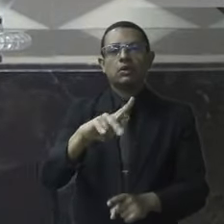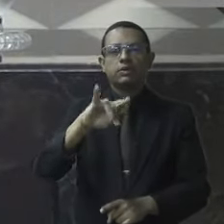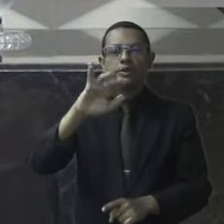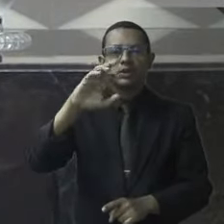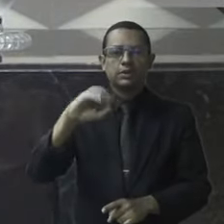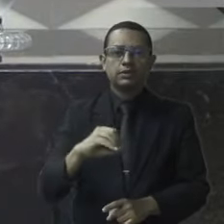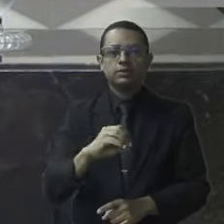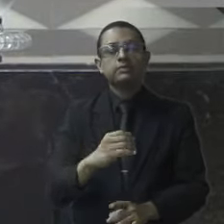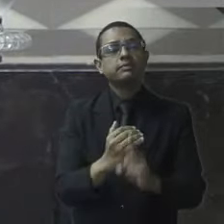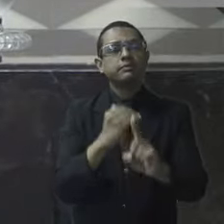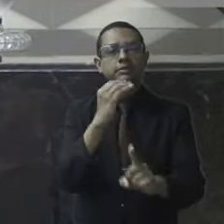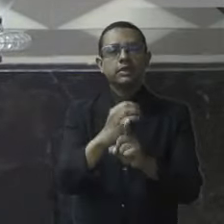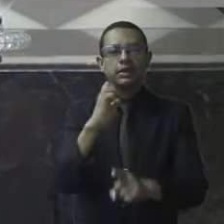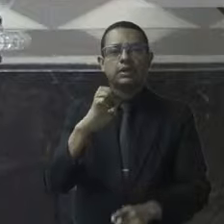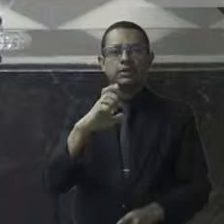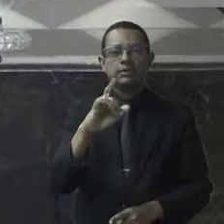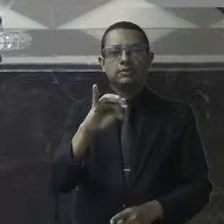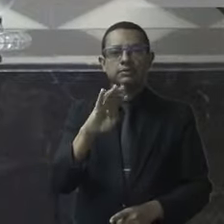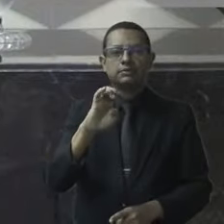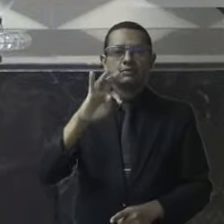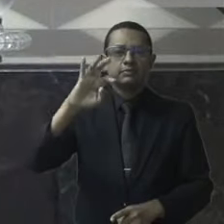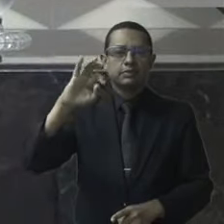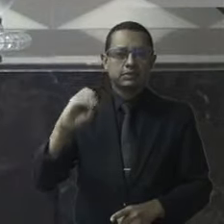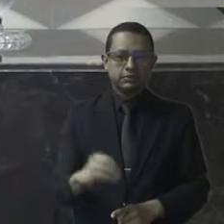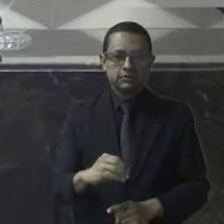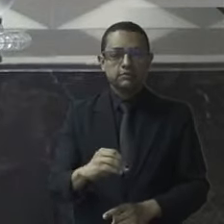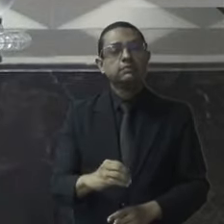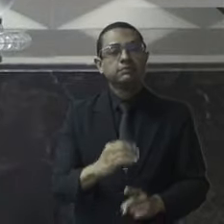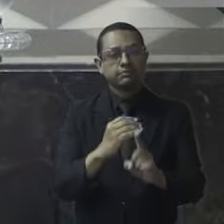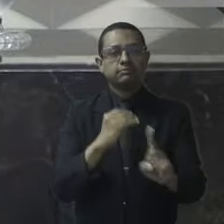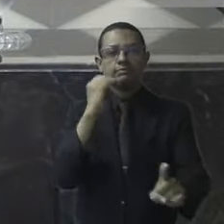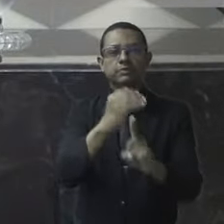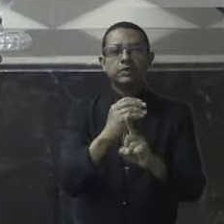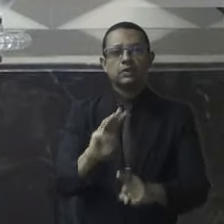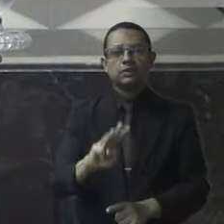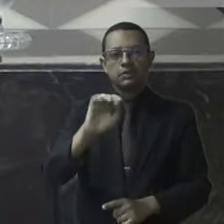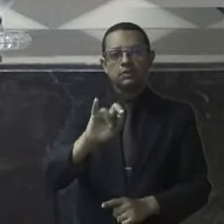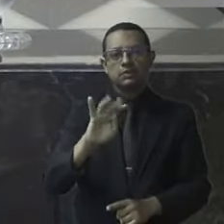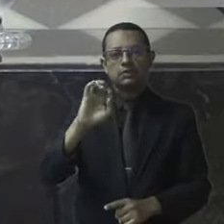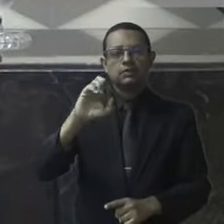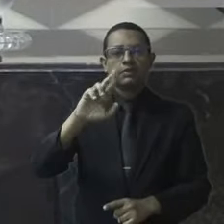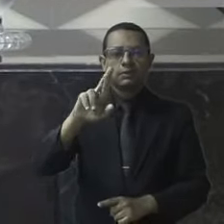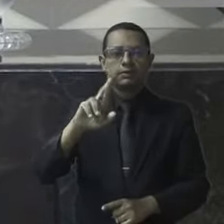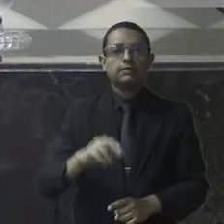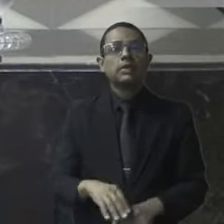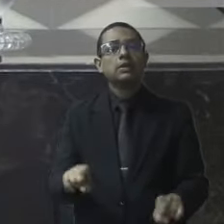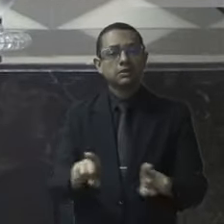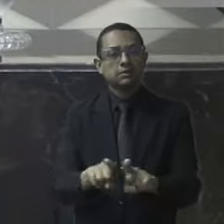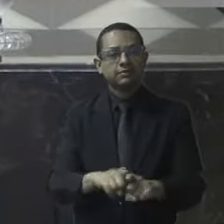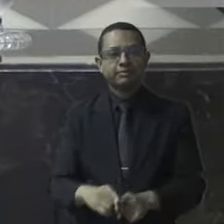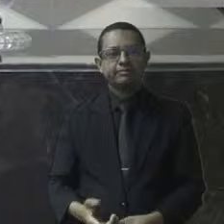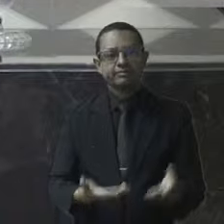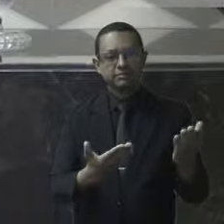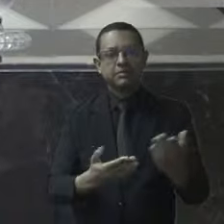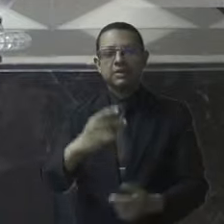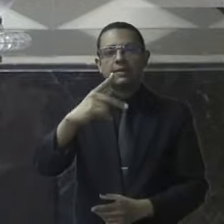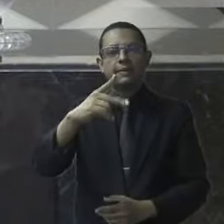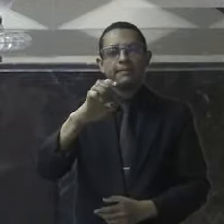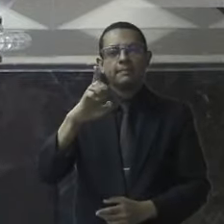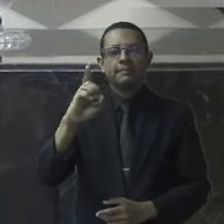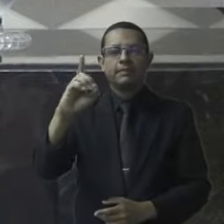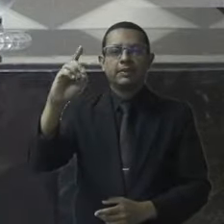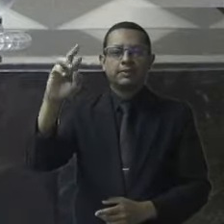desembargador Wilker, né? Macedo e o doutor Pedro, nosso